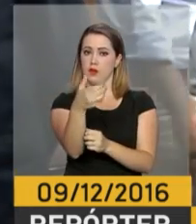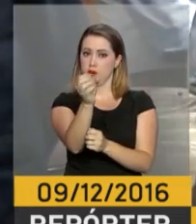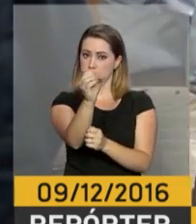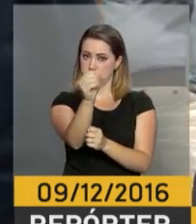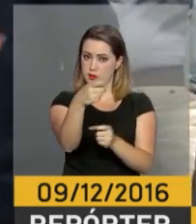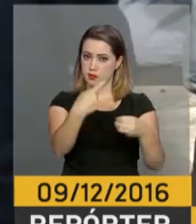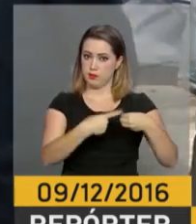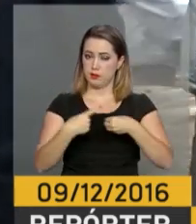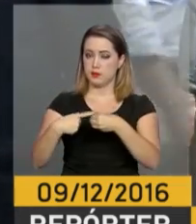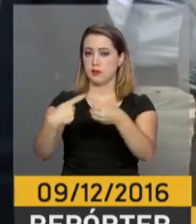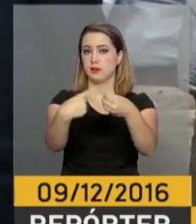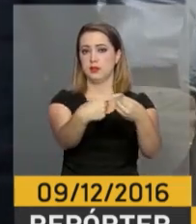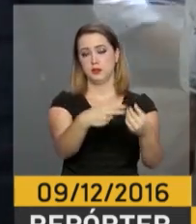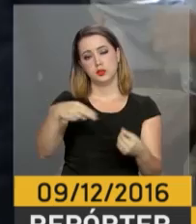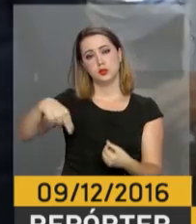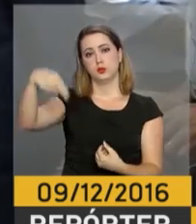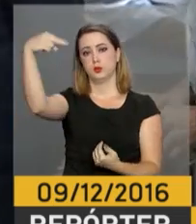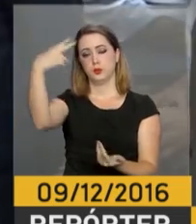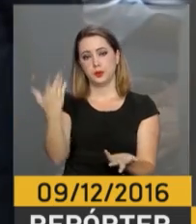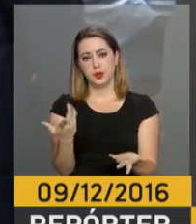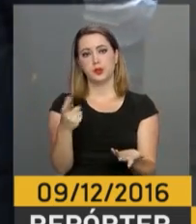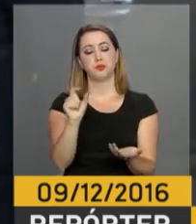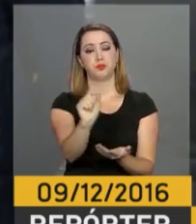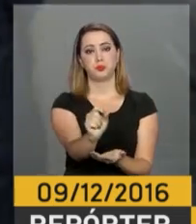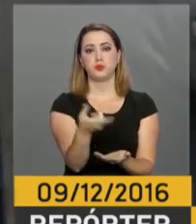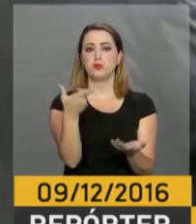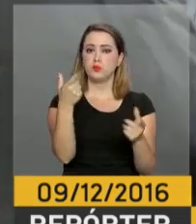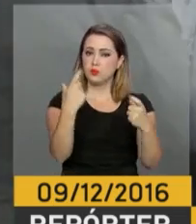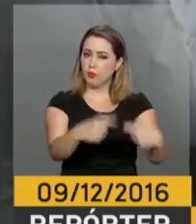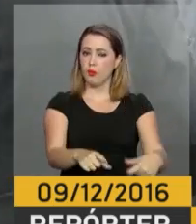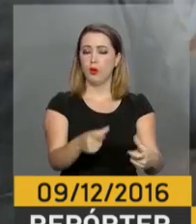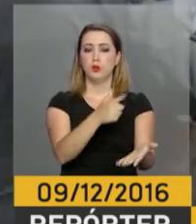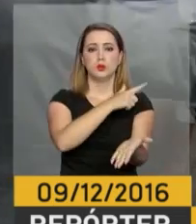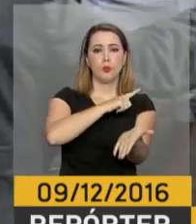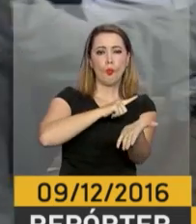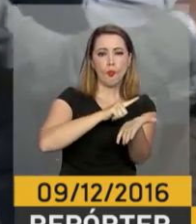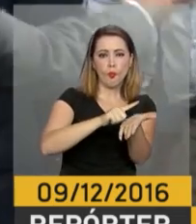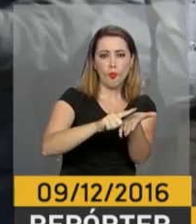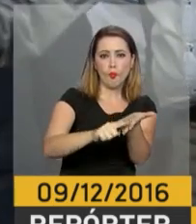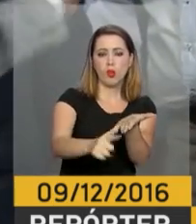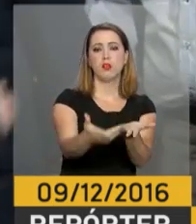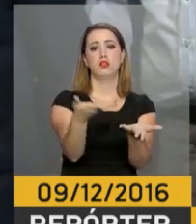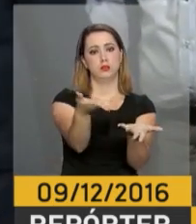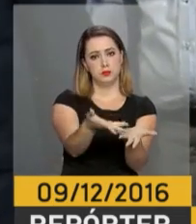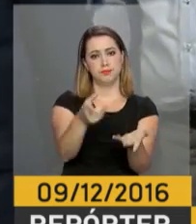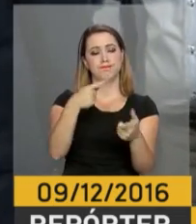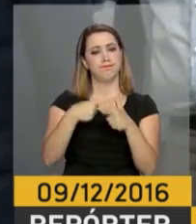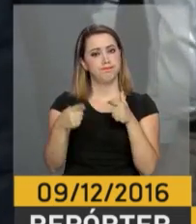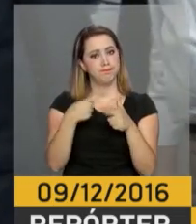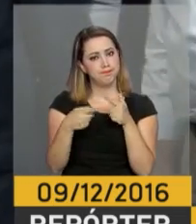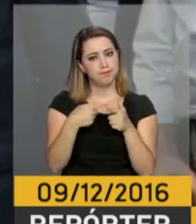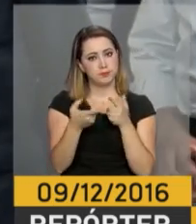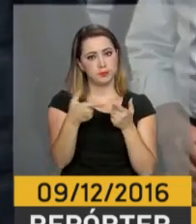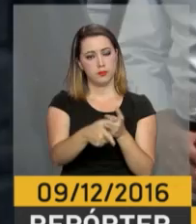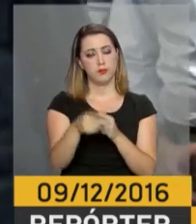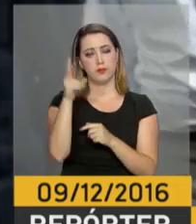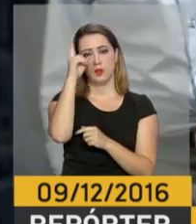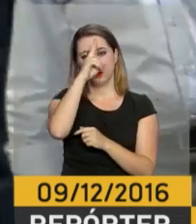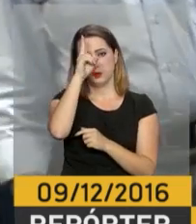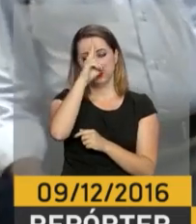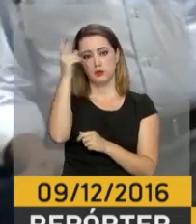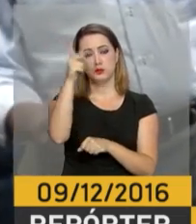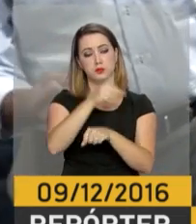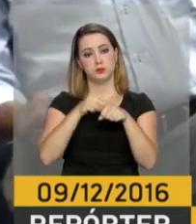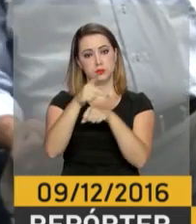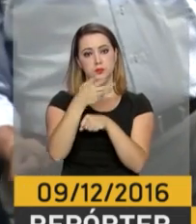região, que nos últimos anos vem enfrentando uma das mais severas secas da história do país.